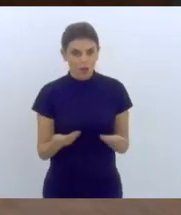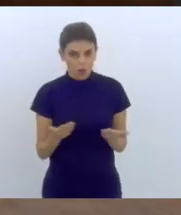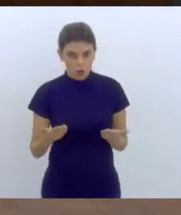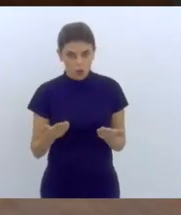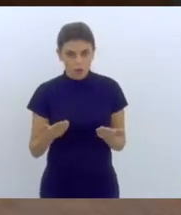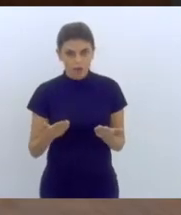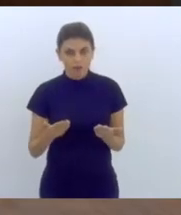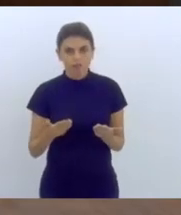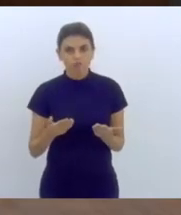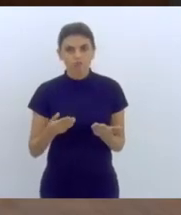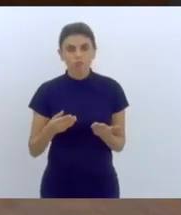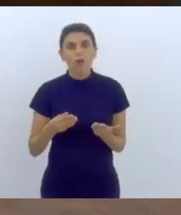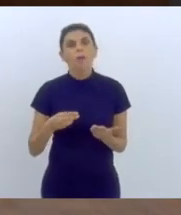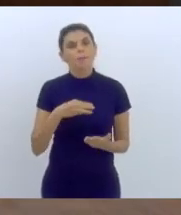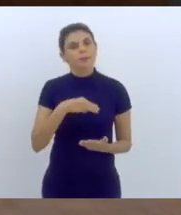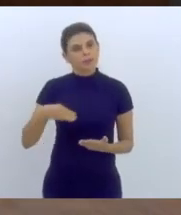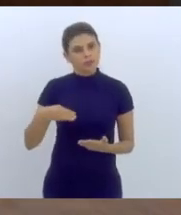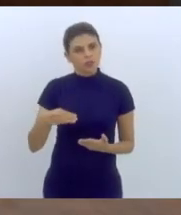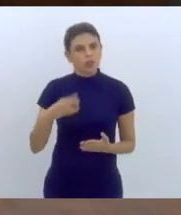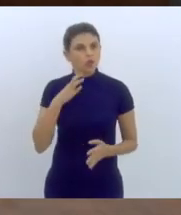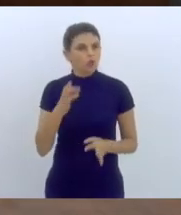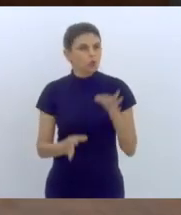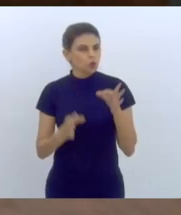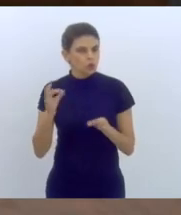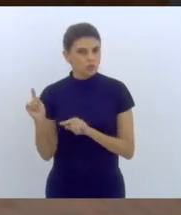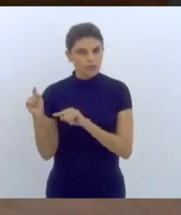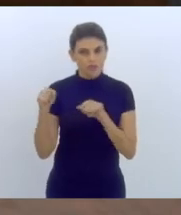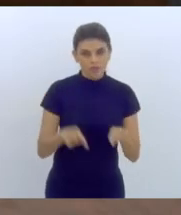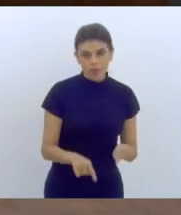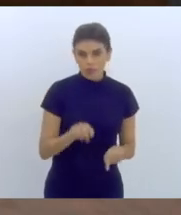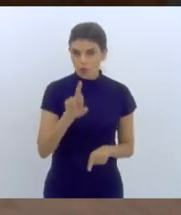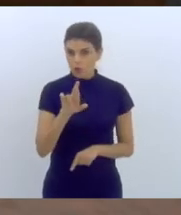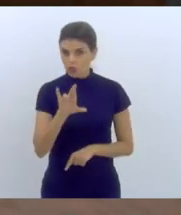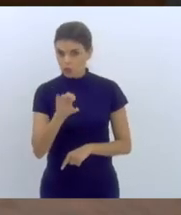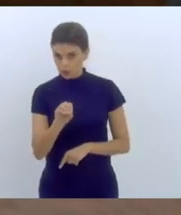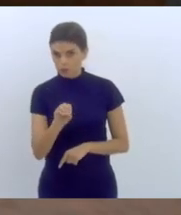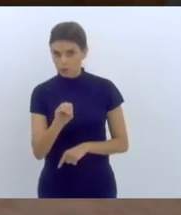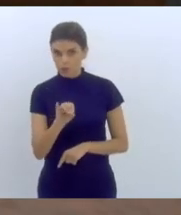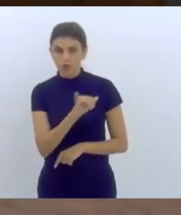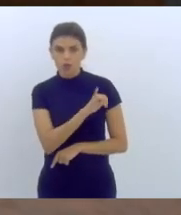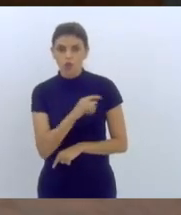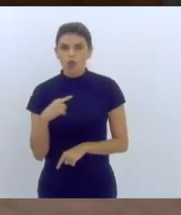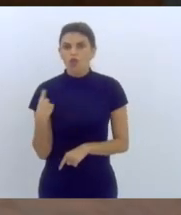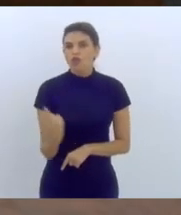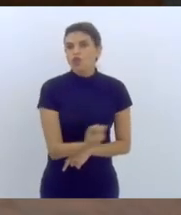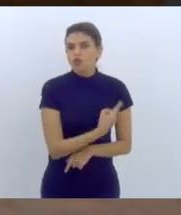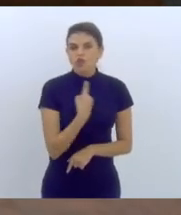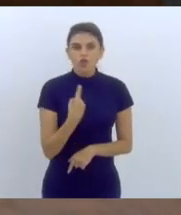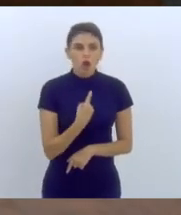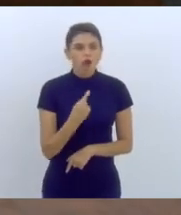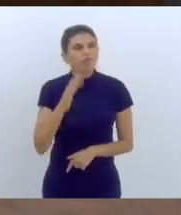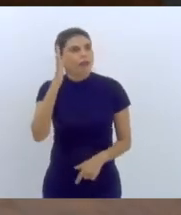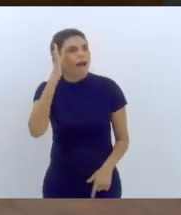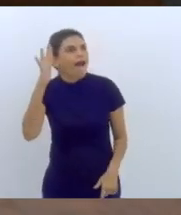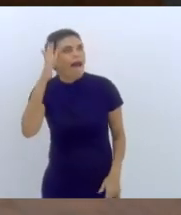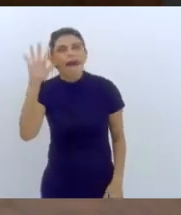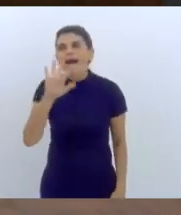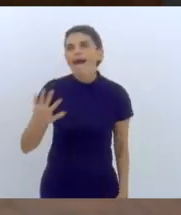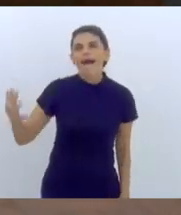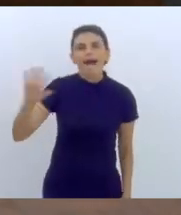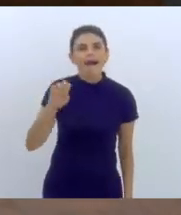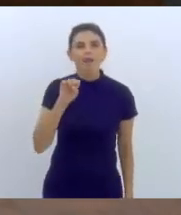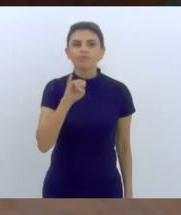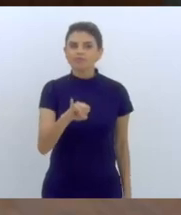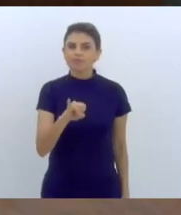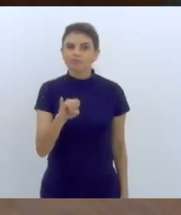da Justiça esteve aqui no Rio de Janeiro. E nós então imaginávamos que